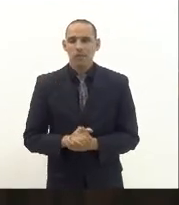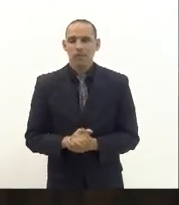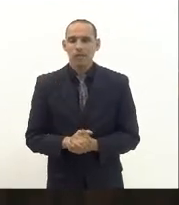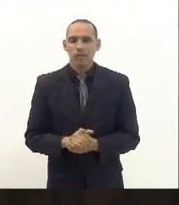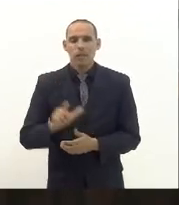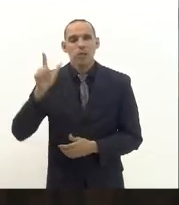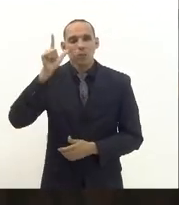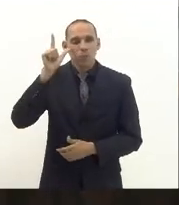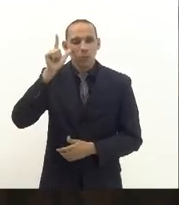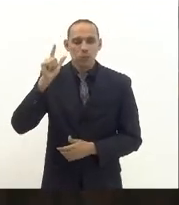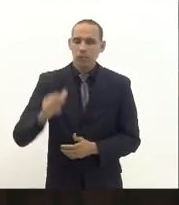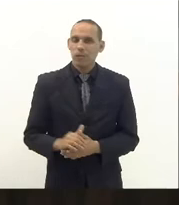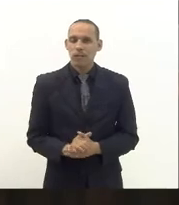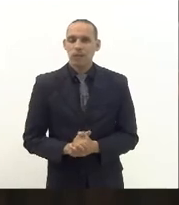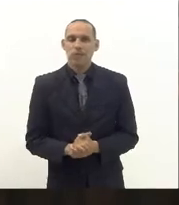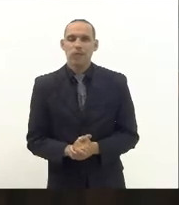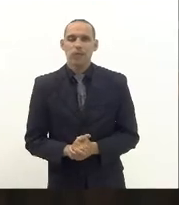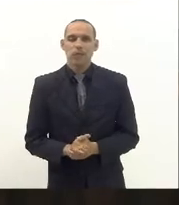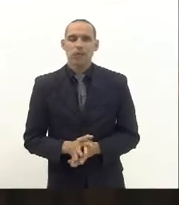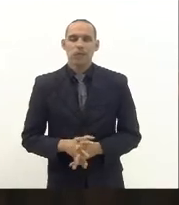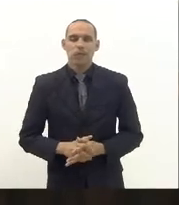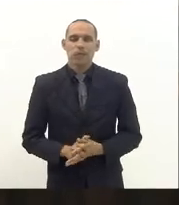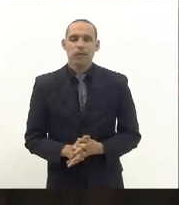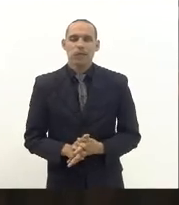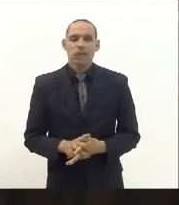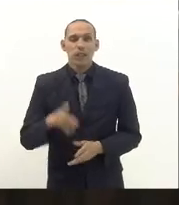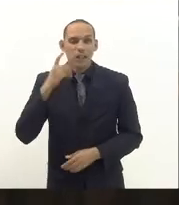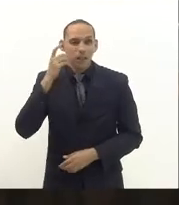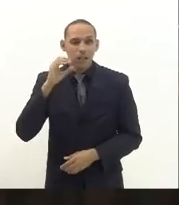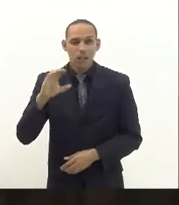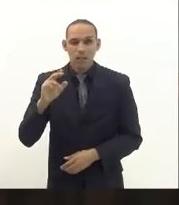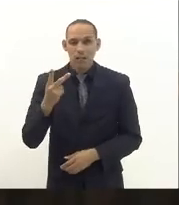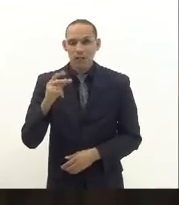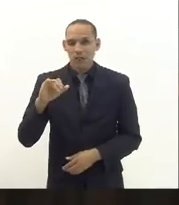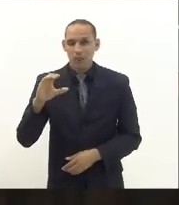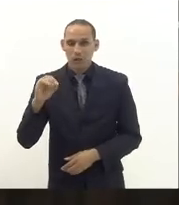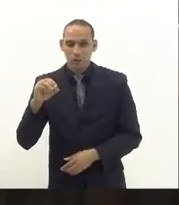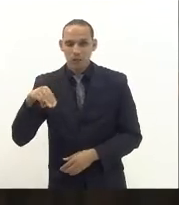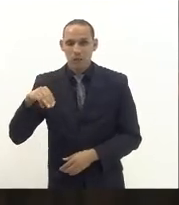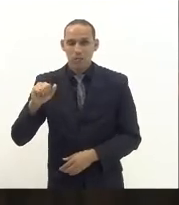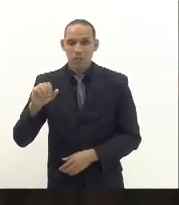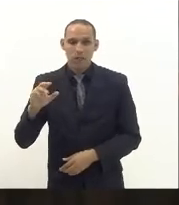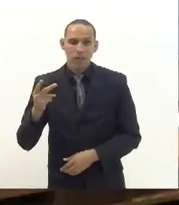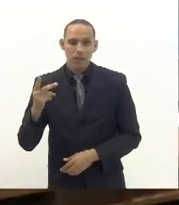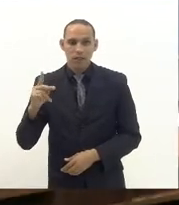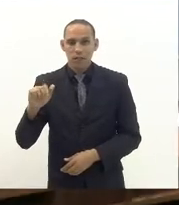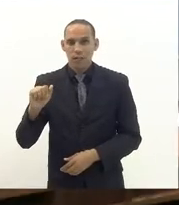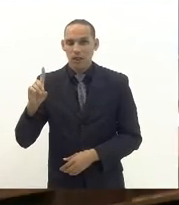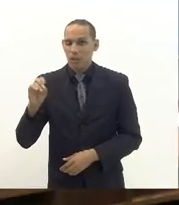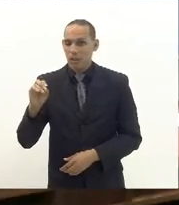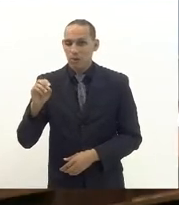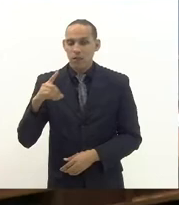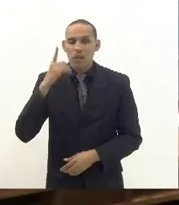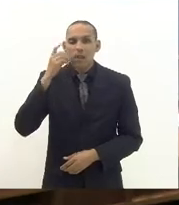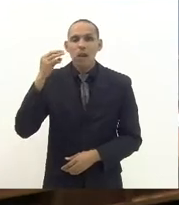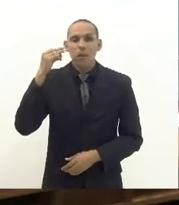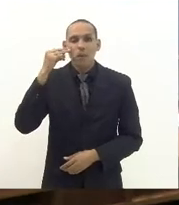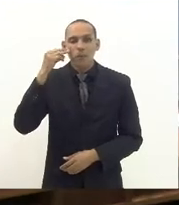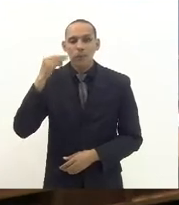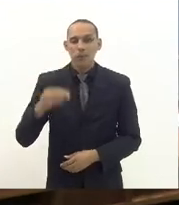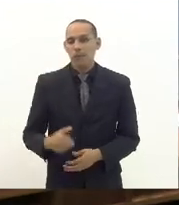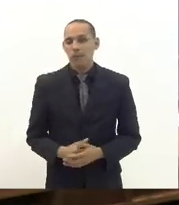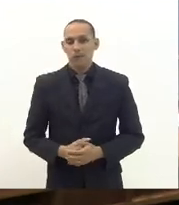o resultado da Lucinha o resultado Chico Machado e da Mônica